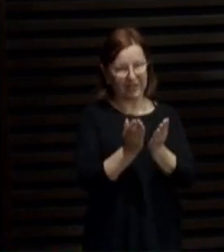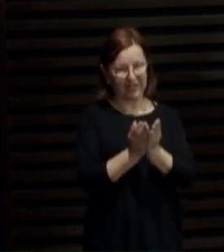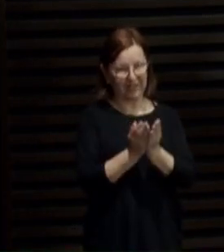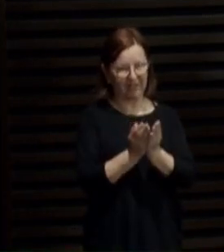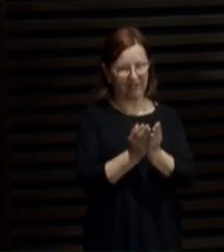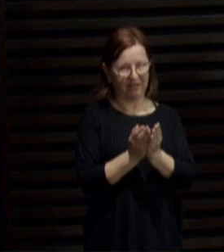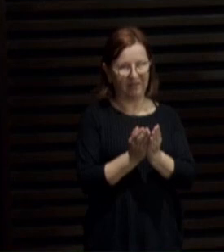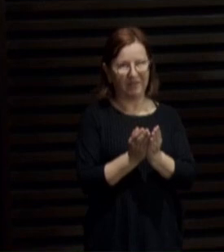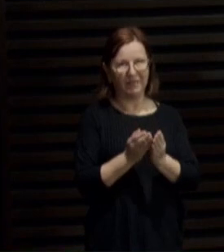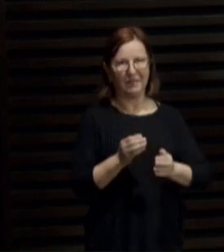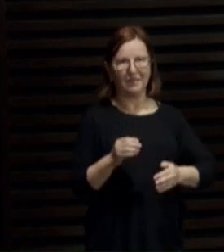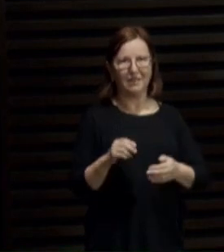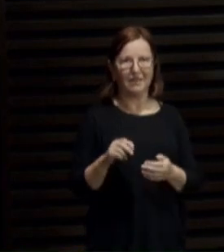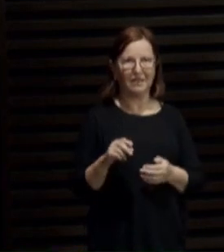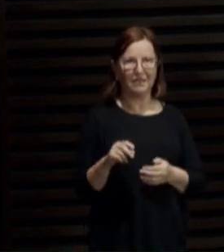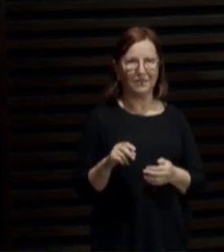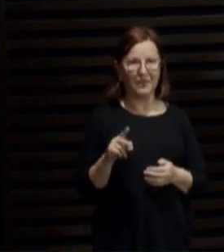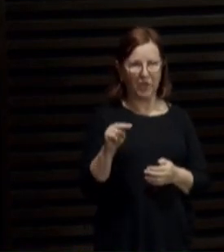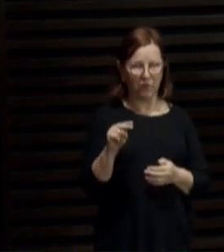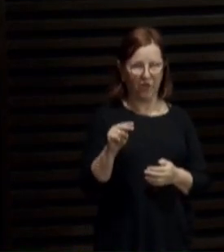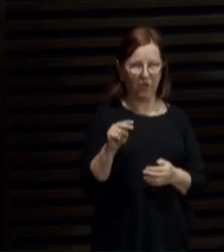garagem não faz de você um automóvel.